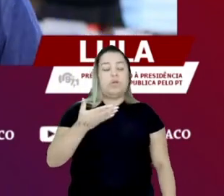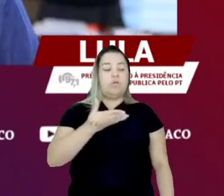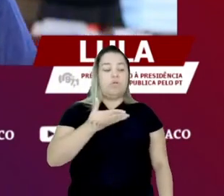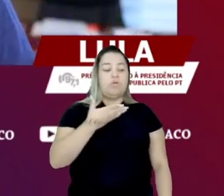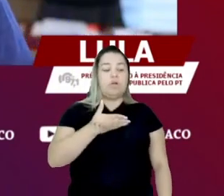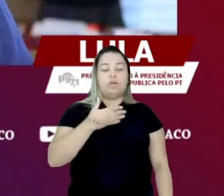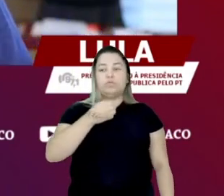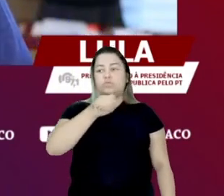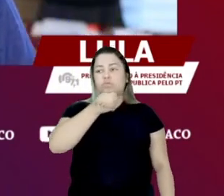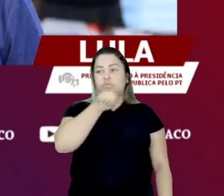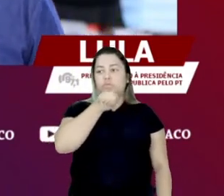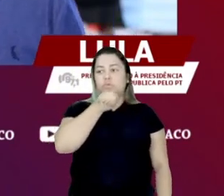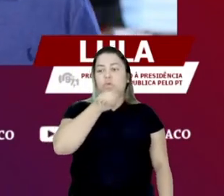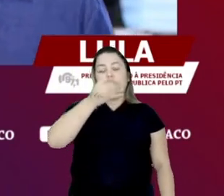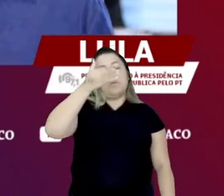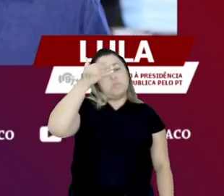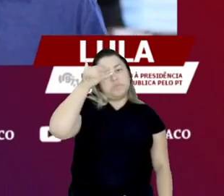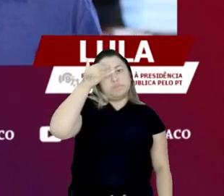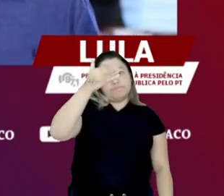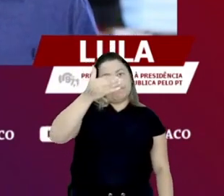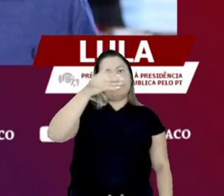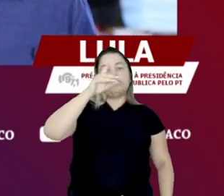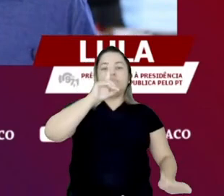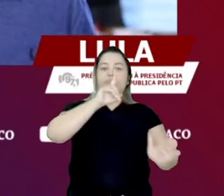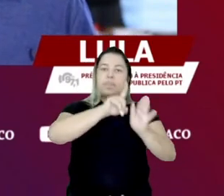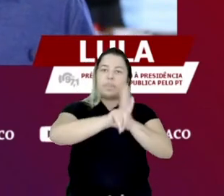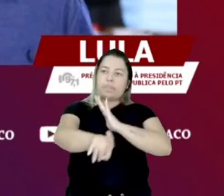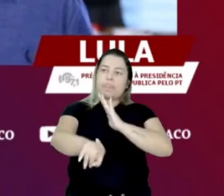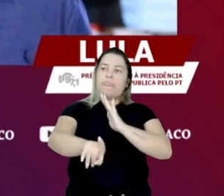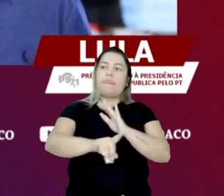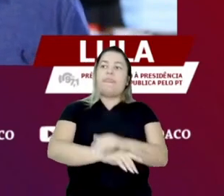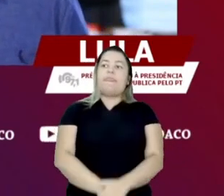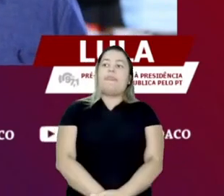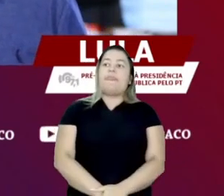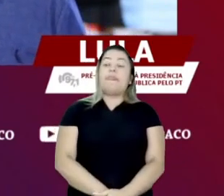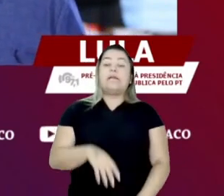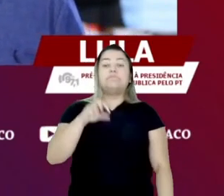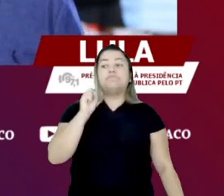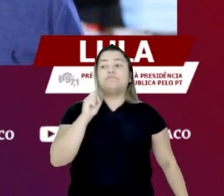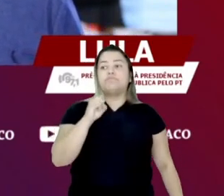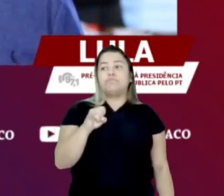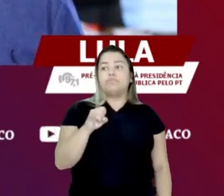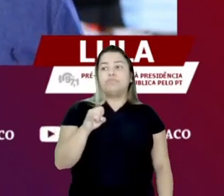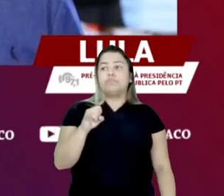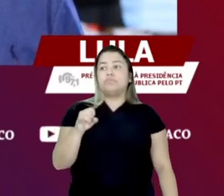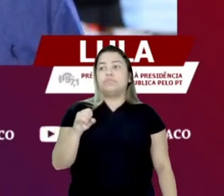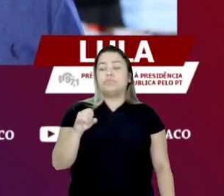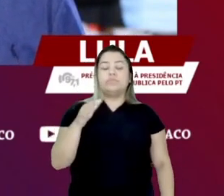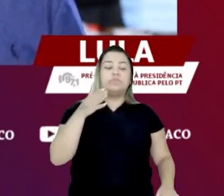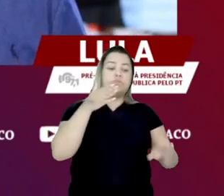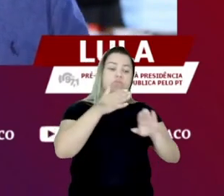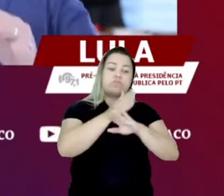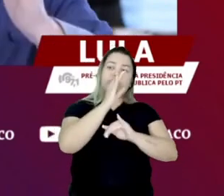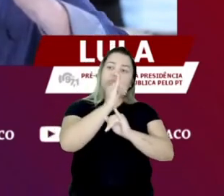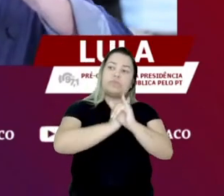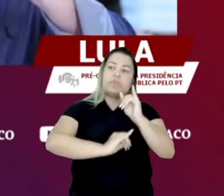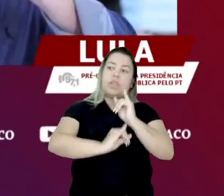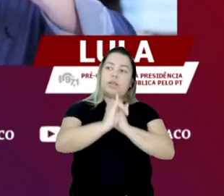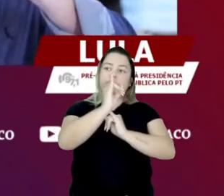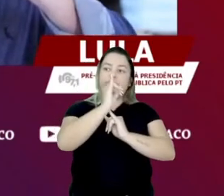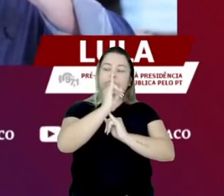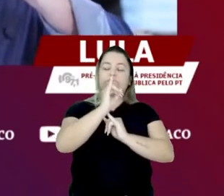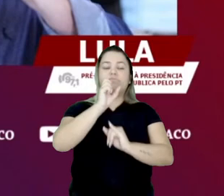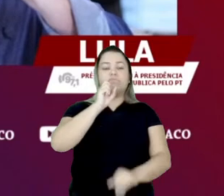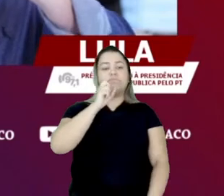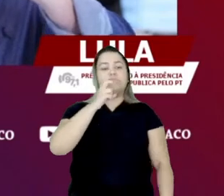vai perceber que quando eu fui presidente, nós fizemos 74 conferências nacionais. Conferência para